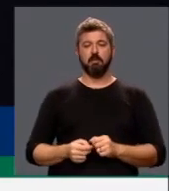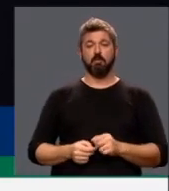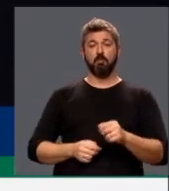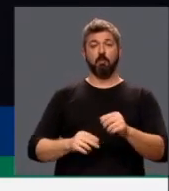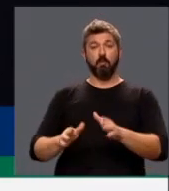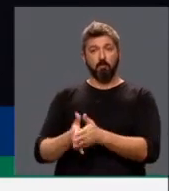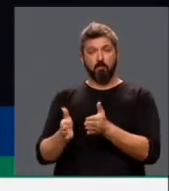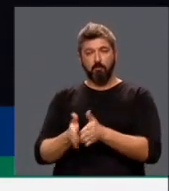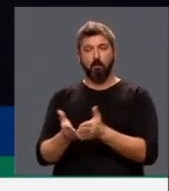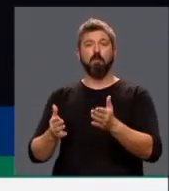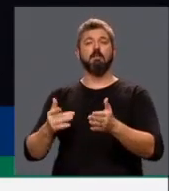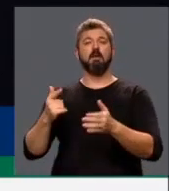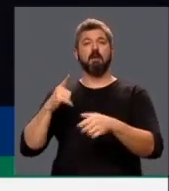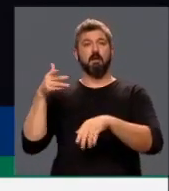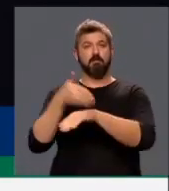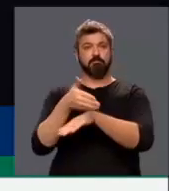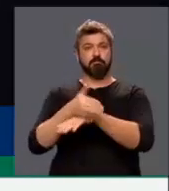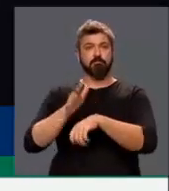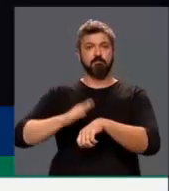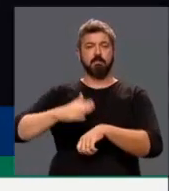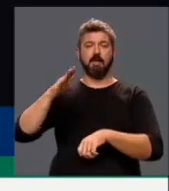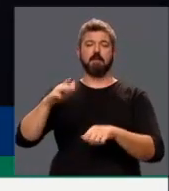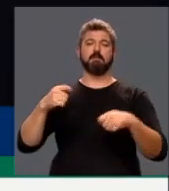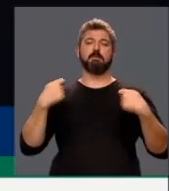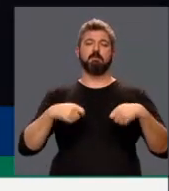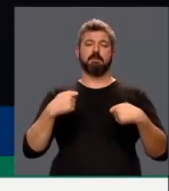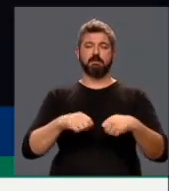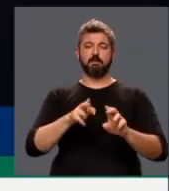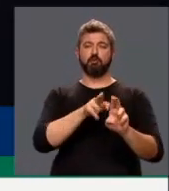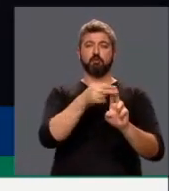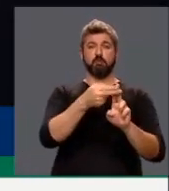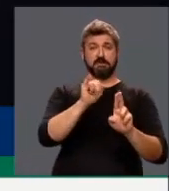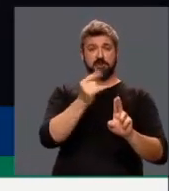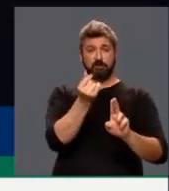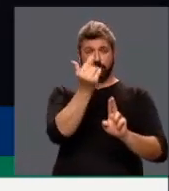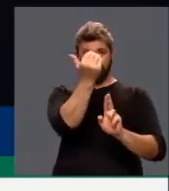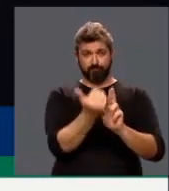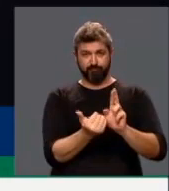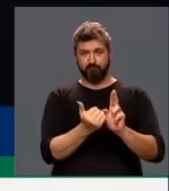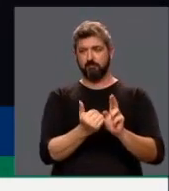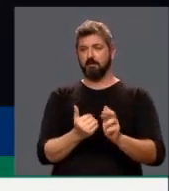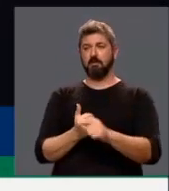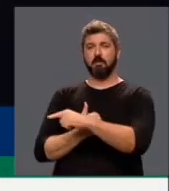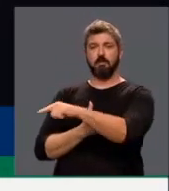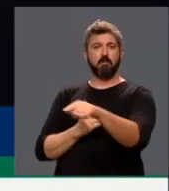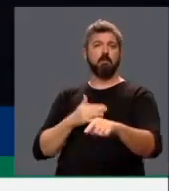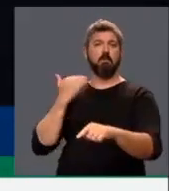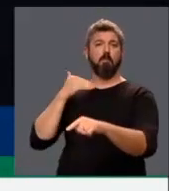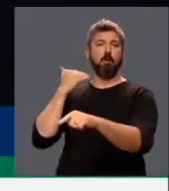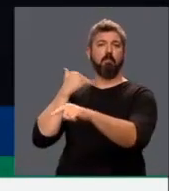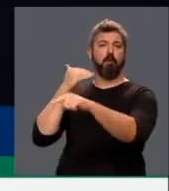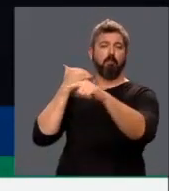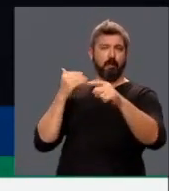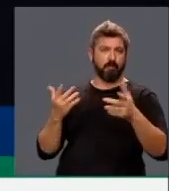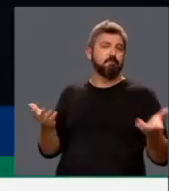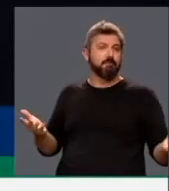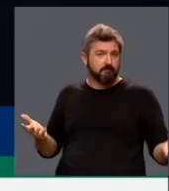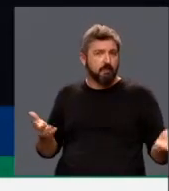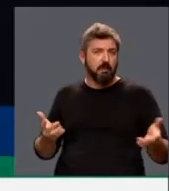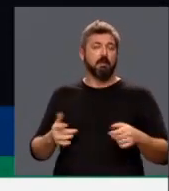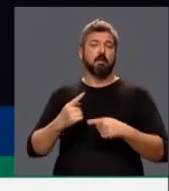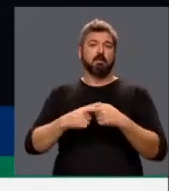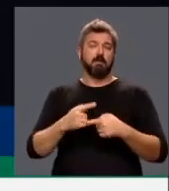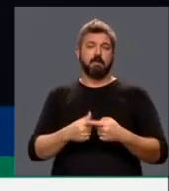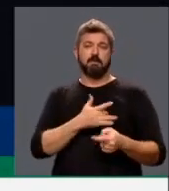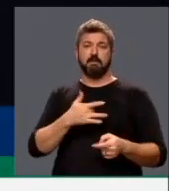Único de Saúde e qualquer corte orçamentário no nosso SUS representa a morte de mulheres negras ou o adoecimento ou a piora de condições de